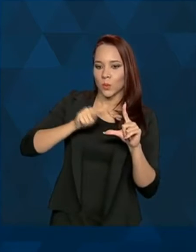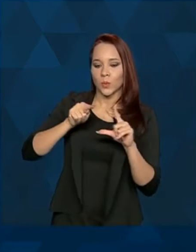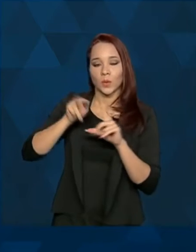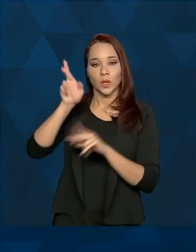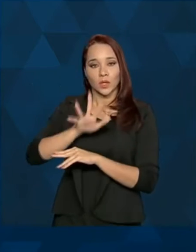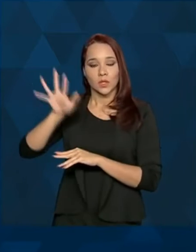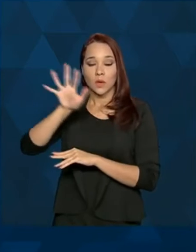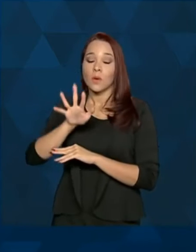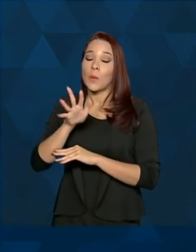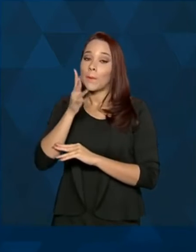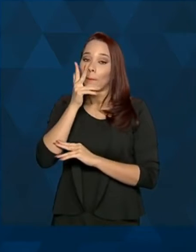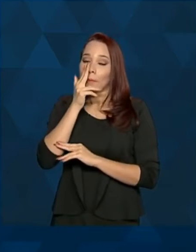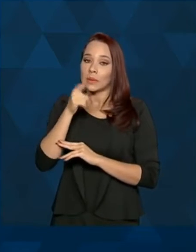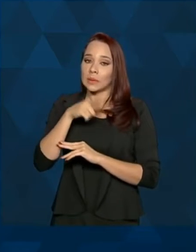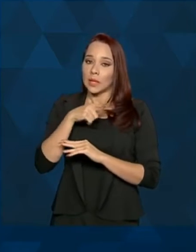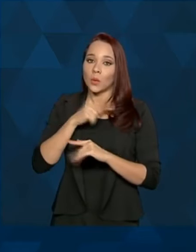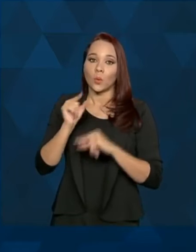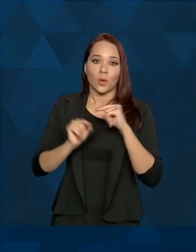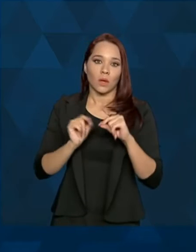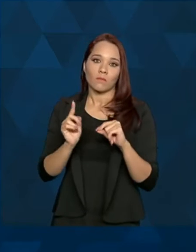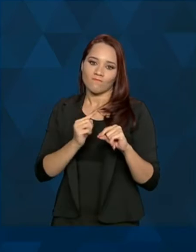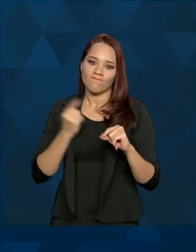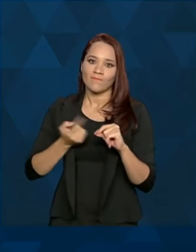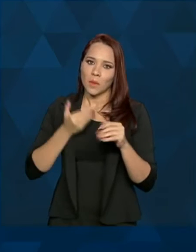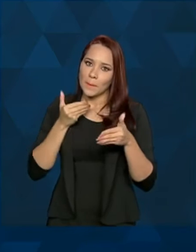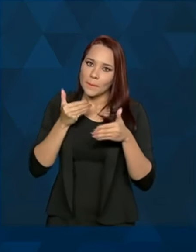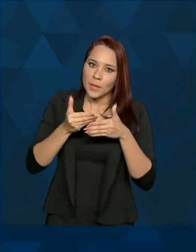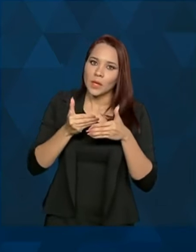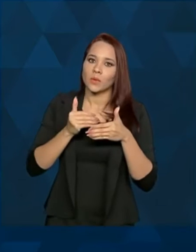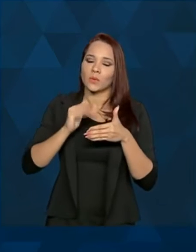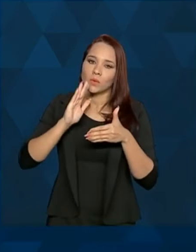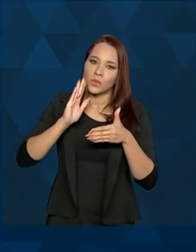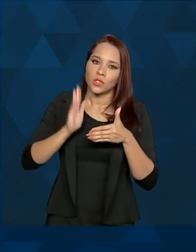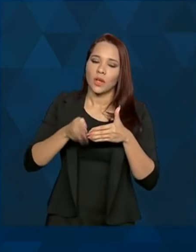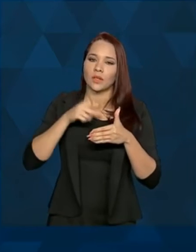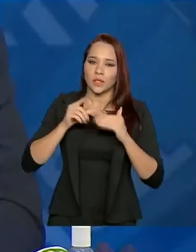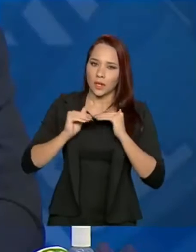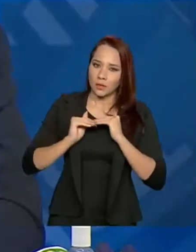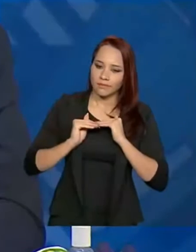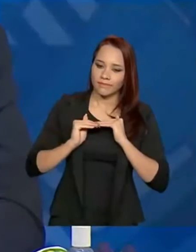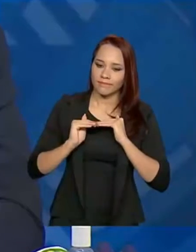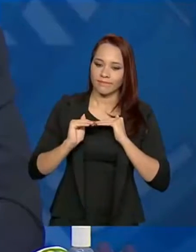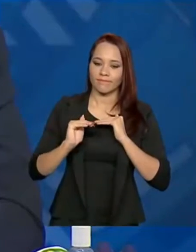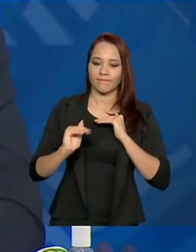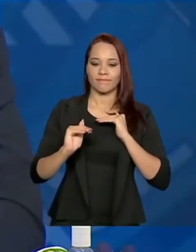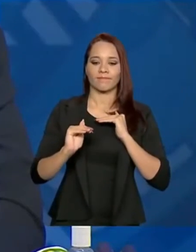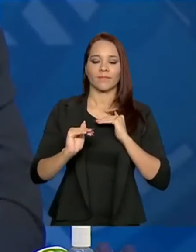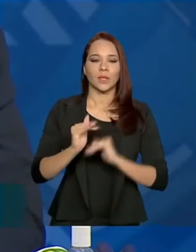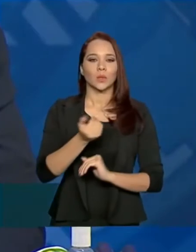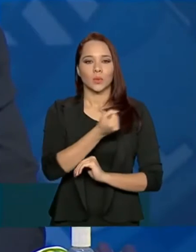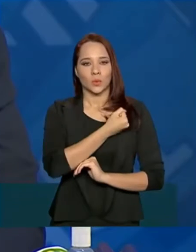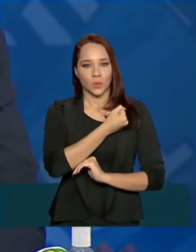há uma tendência de que talvez estejamos próximos de chegar a uma certa estabilidade do